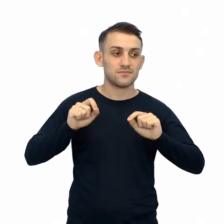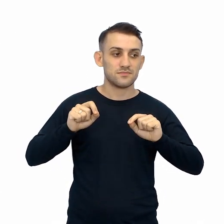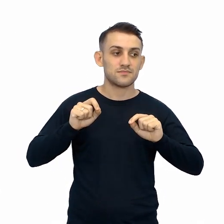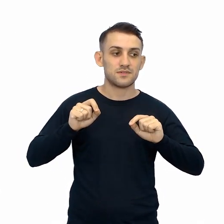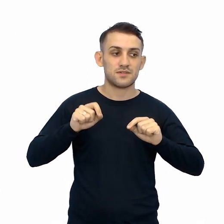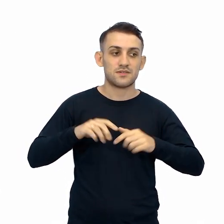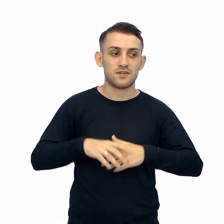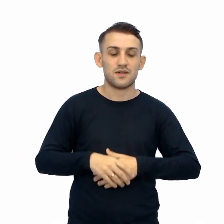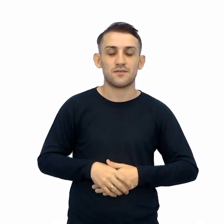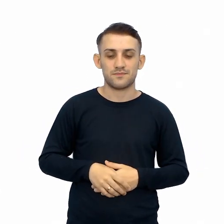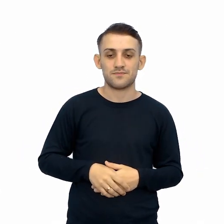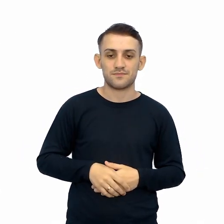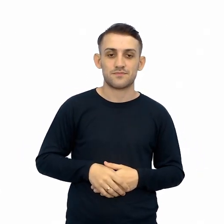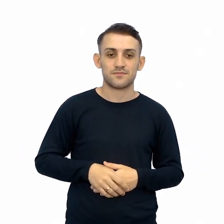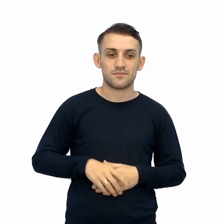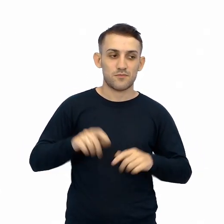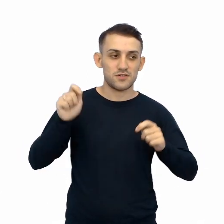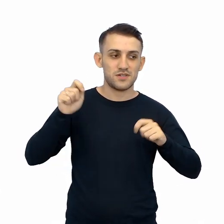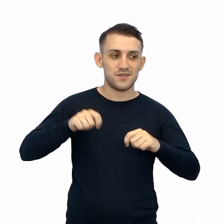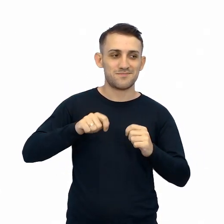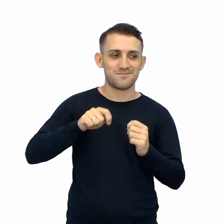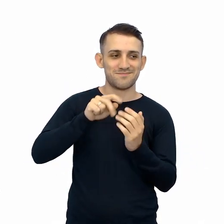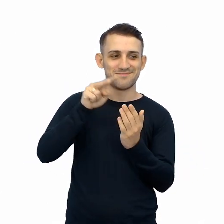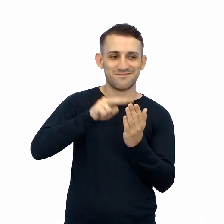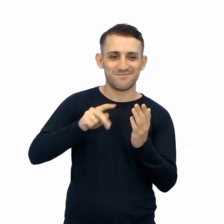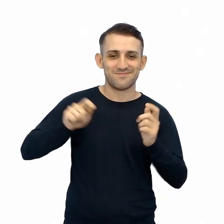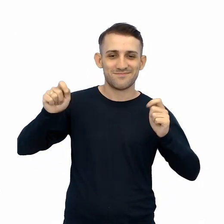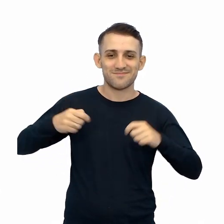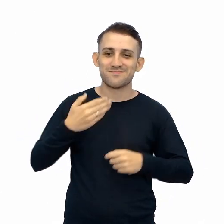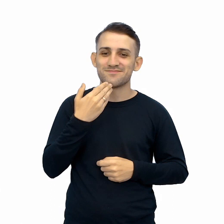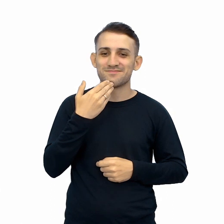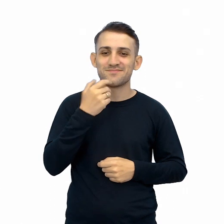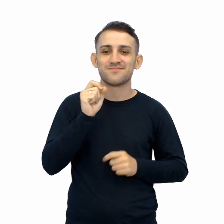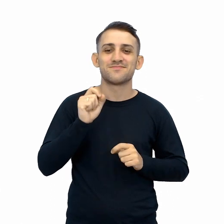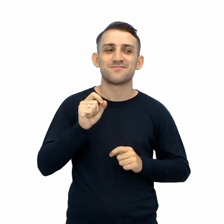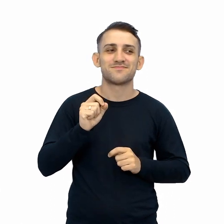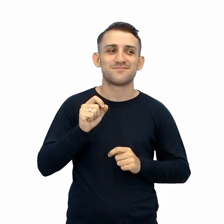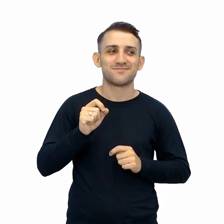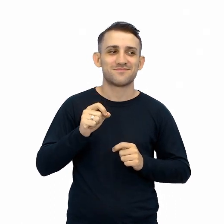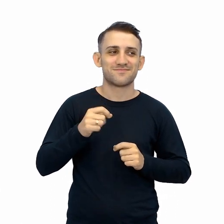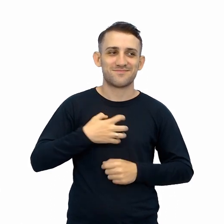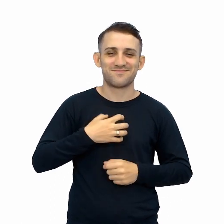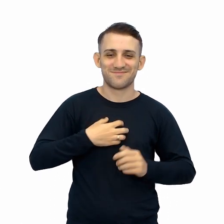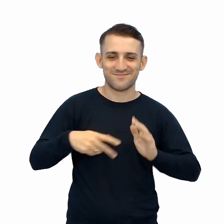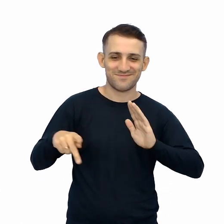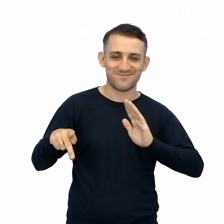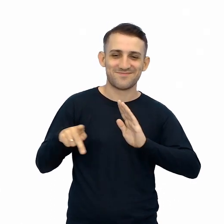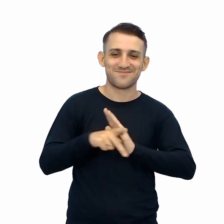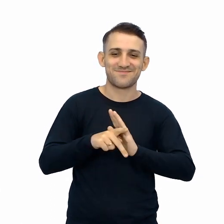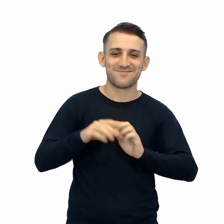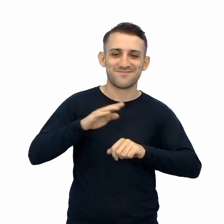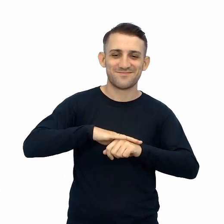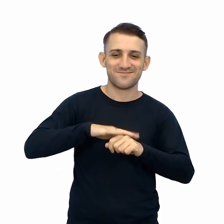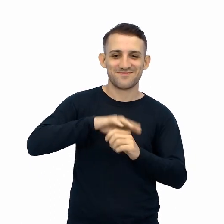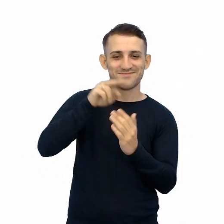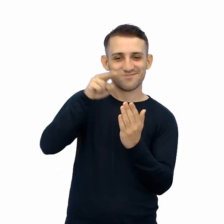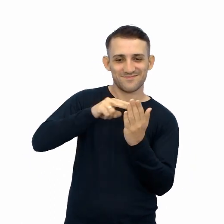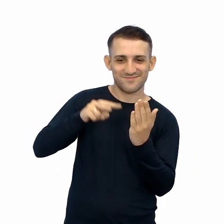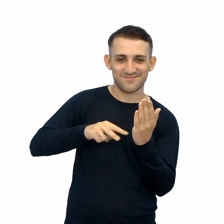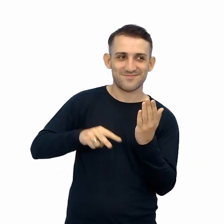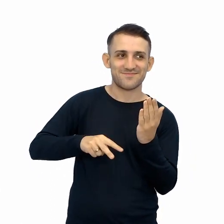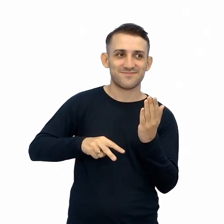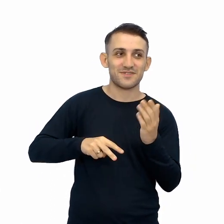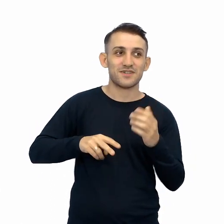desenvolver comportamentos leitores e melhorar a fluência dos estudantes por meio da leitura de